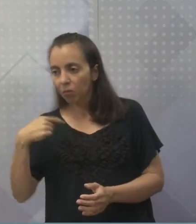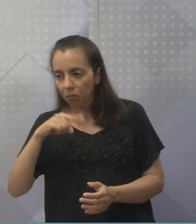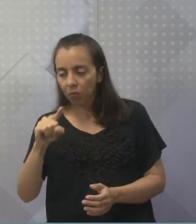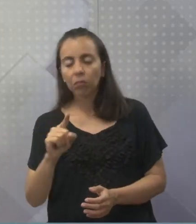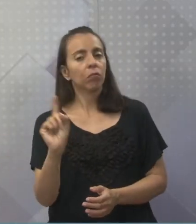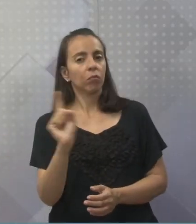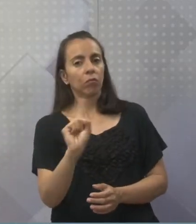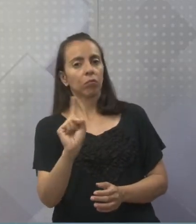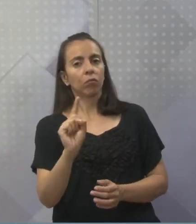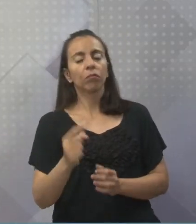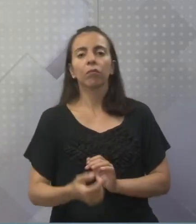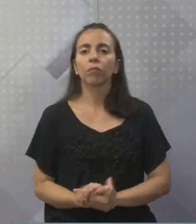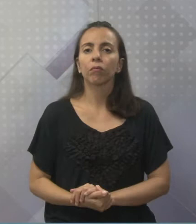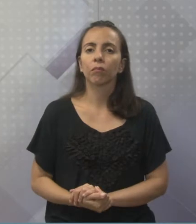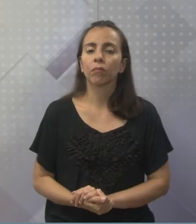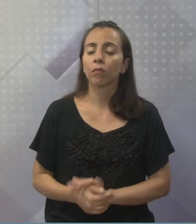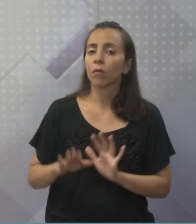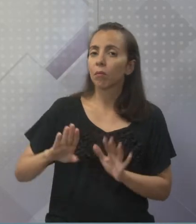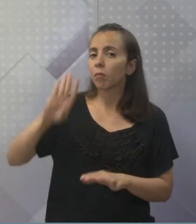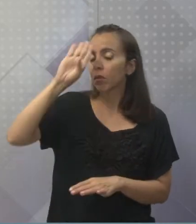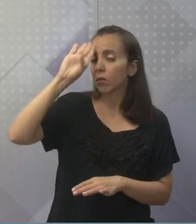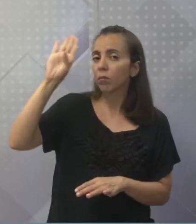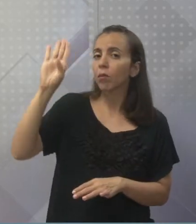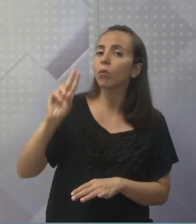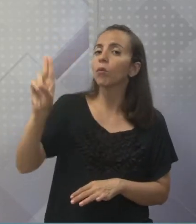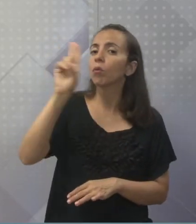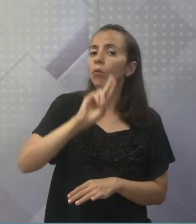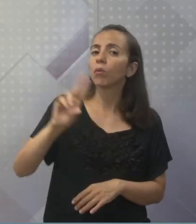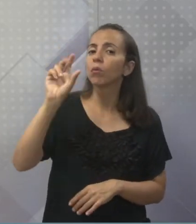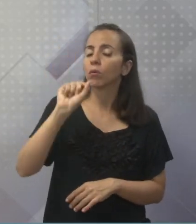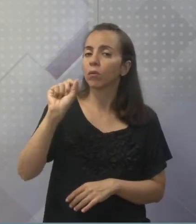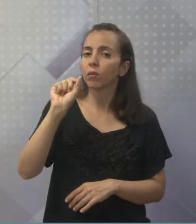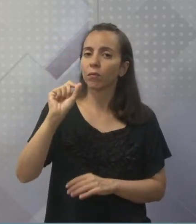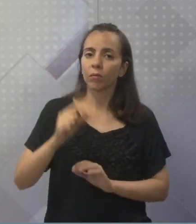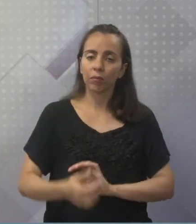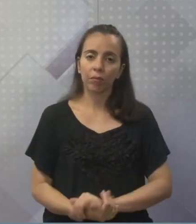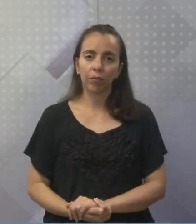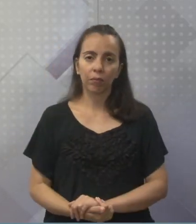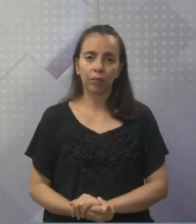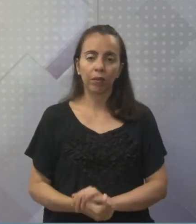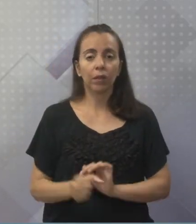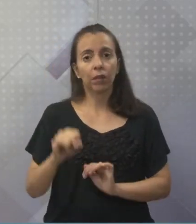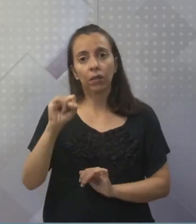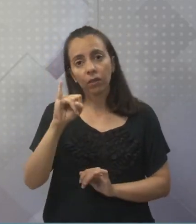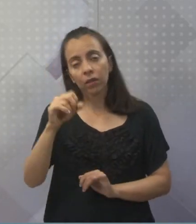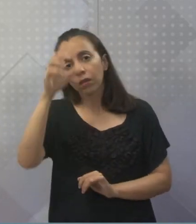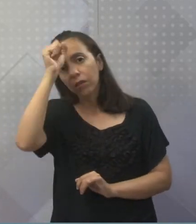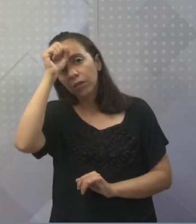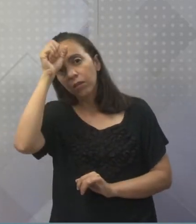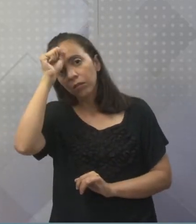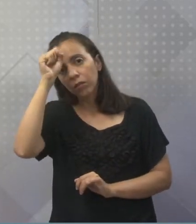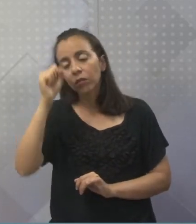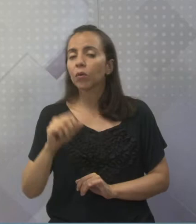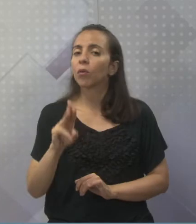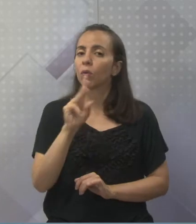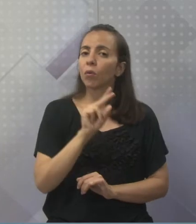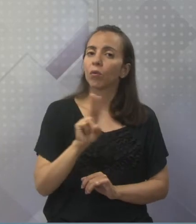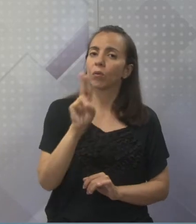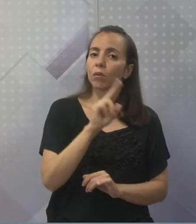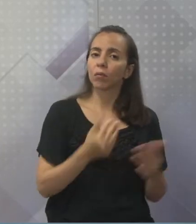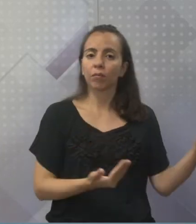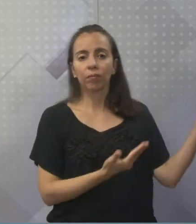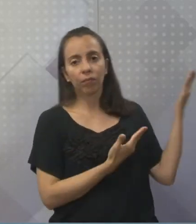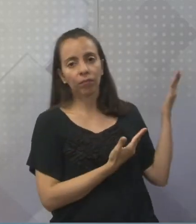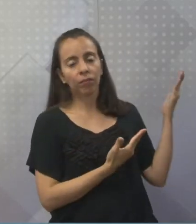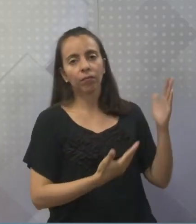tem mais proficiência na língua inglesa usa wouldn't. Quem está aprendendo, né, usa would not